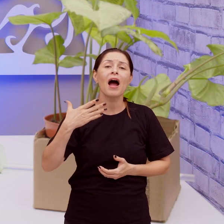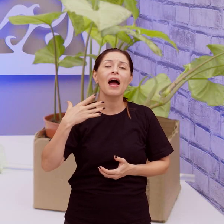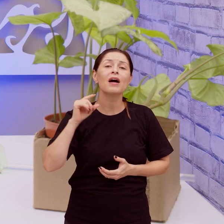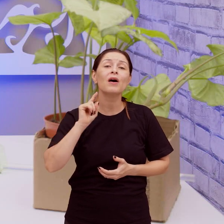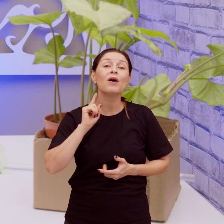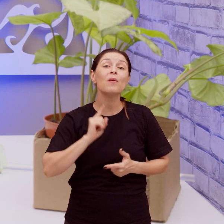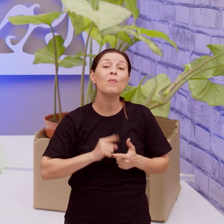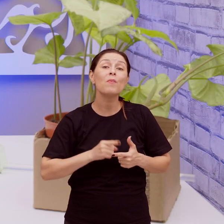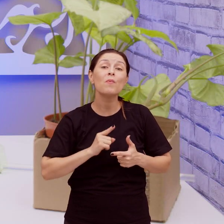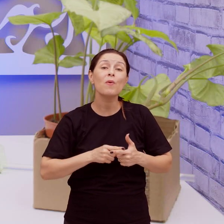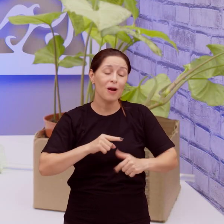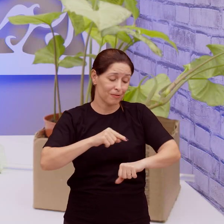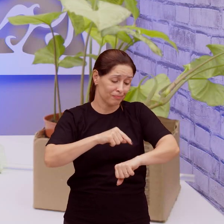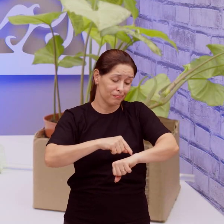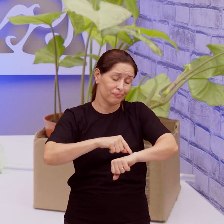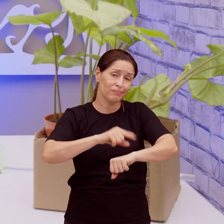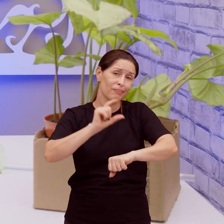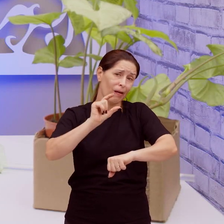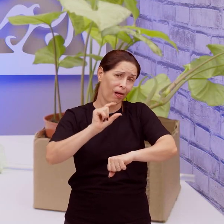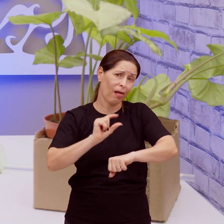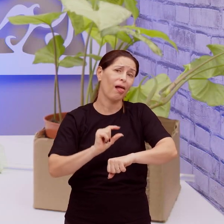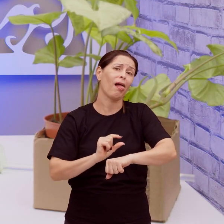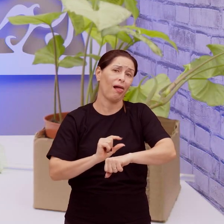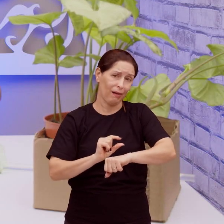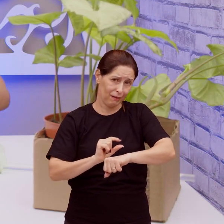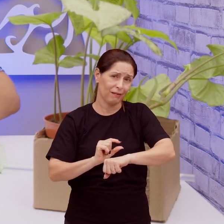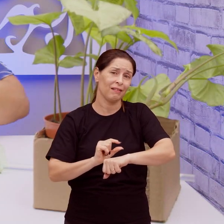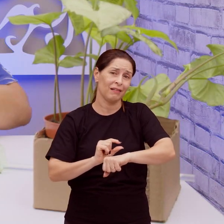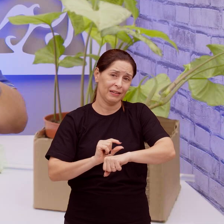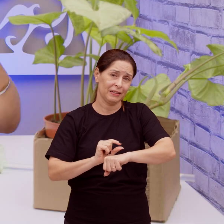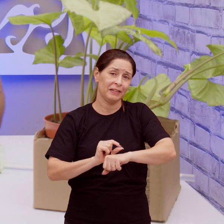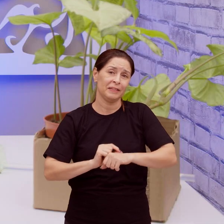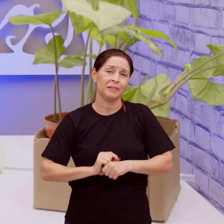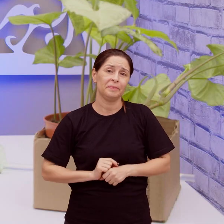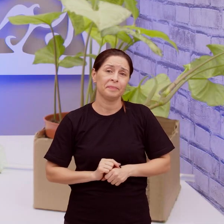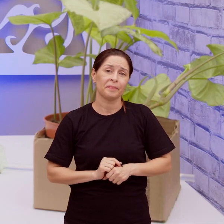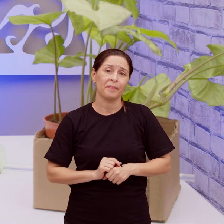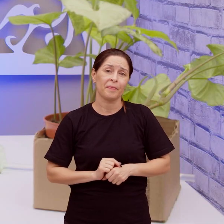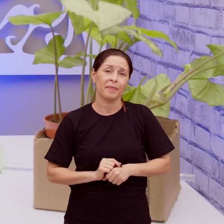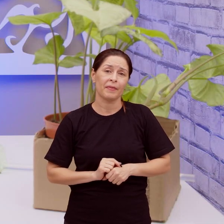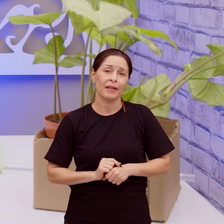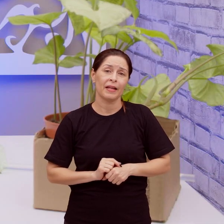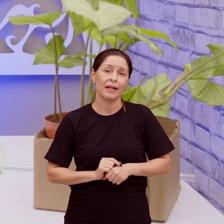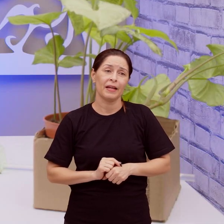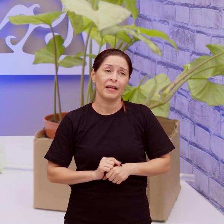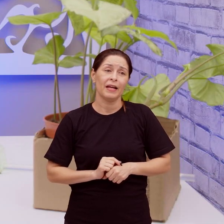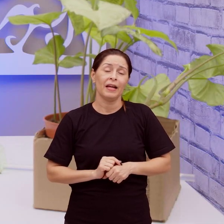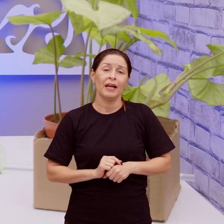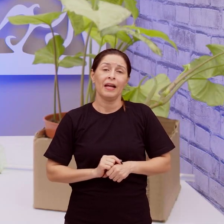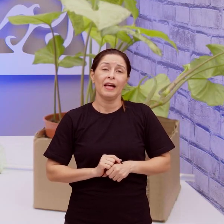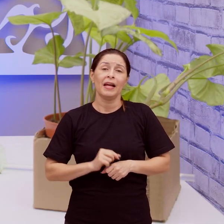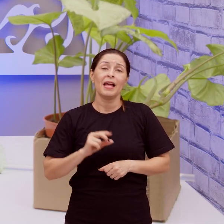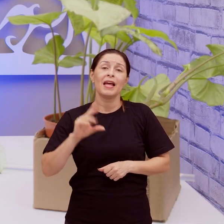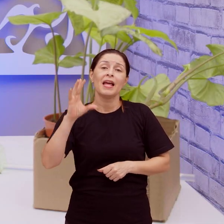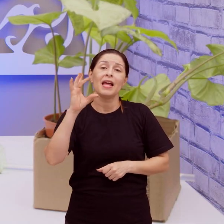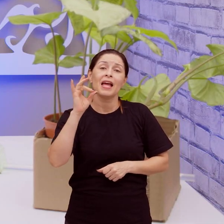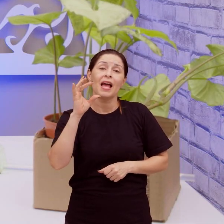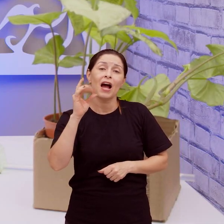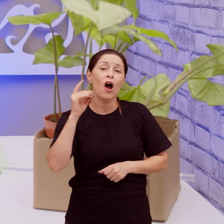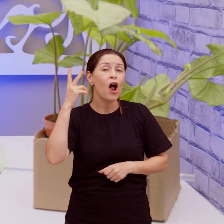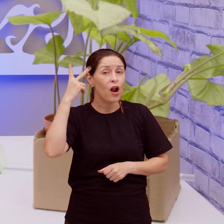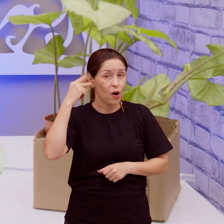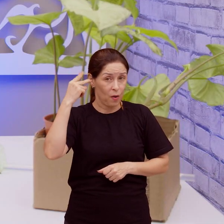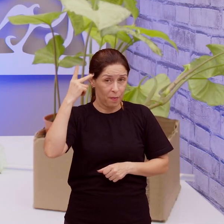só porque a gente não tem tempo de colar. E pra gente usar esse tipo de cola, ele vai